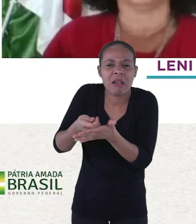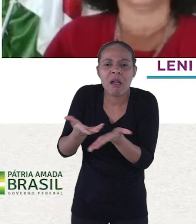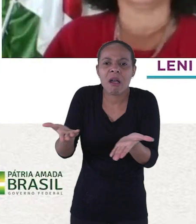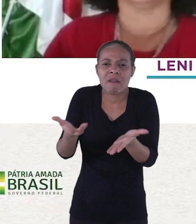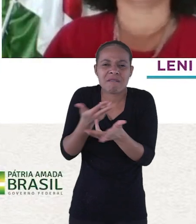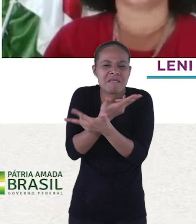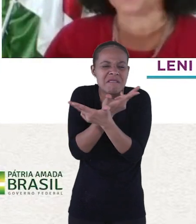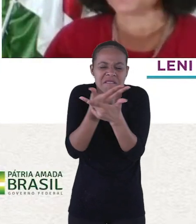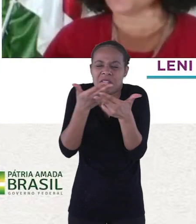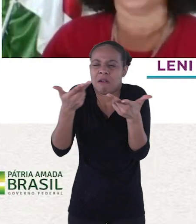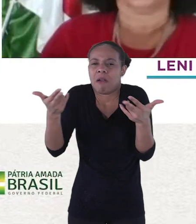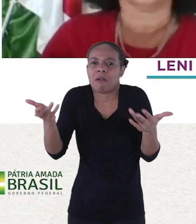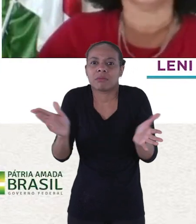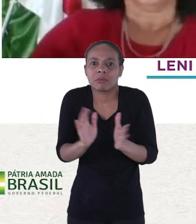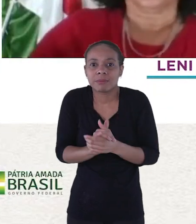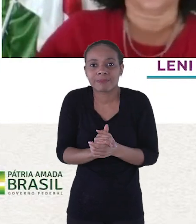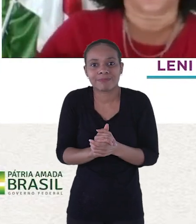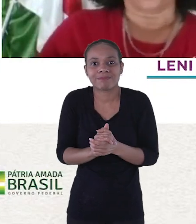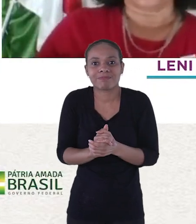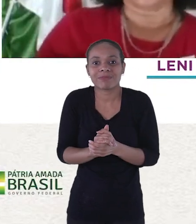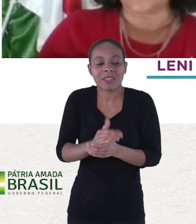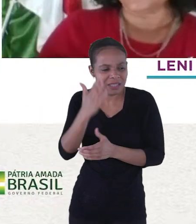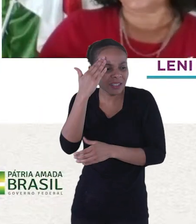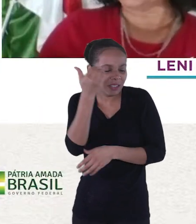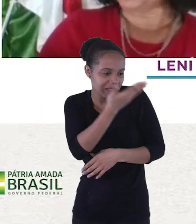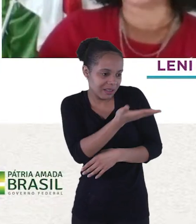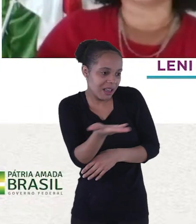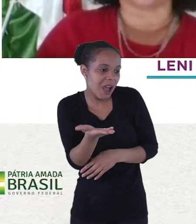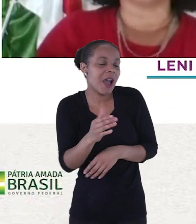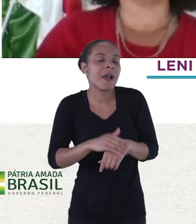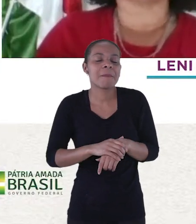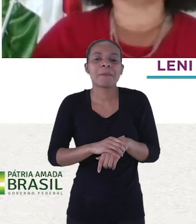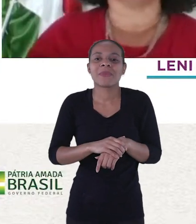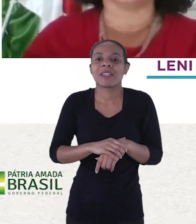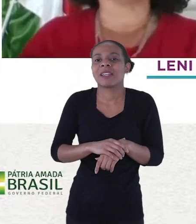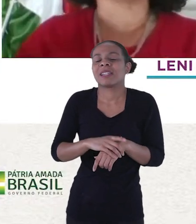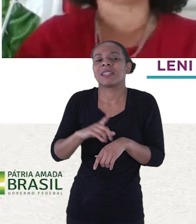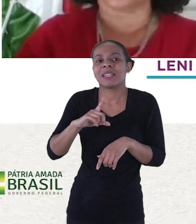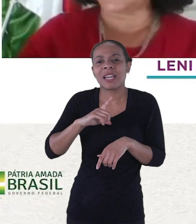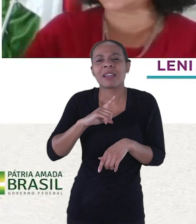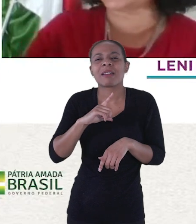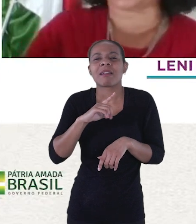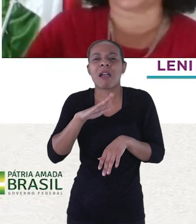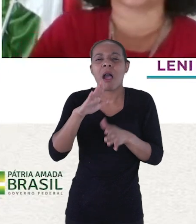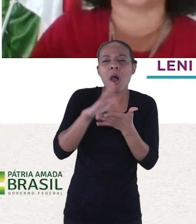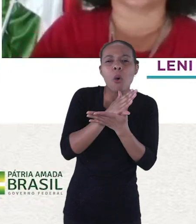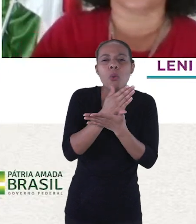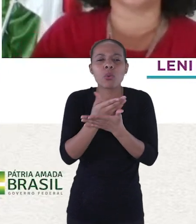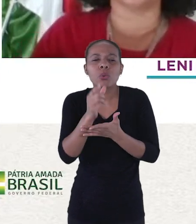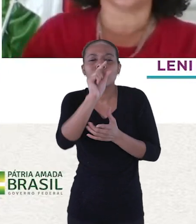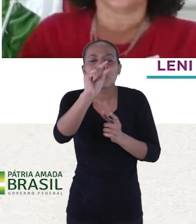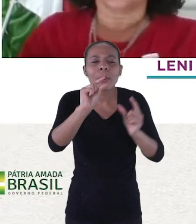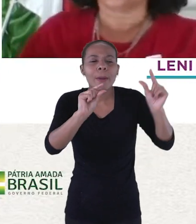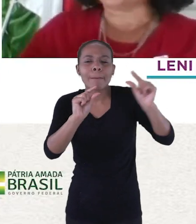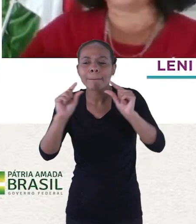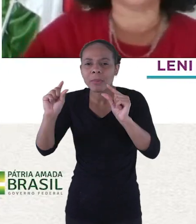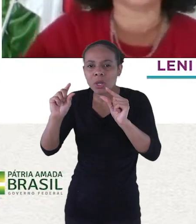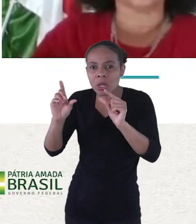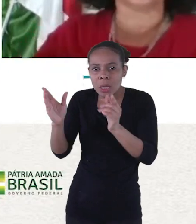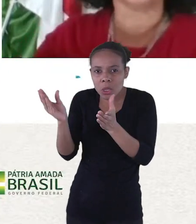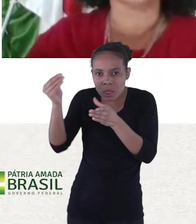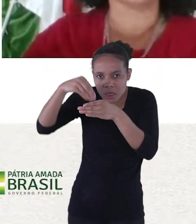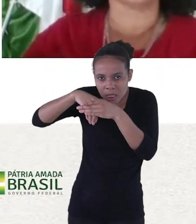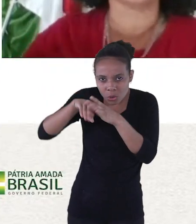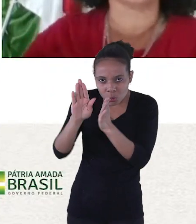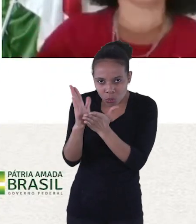sabe, França, sabe, Tom, que ao reler hoje alguns fragmentos, né, de Casa de Alvenaria, eu